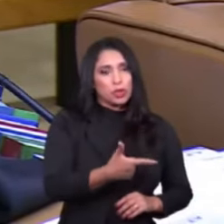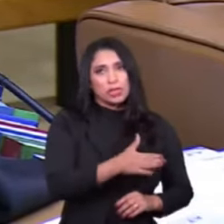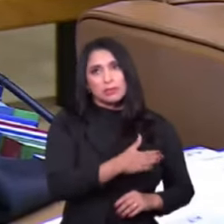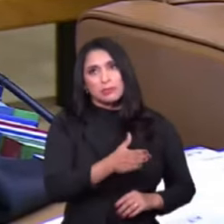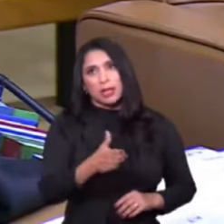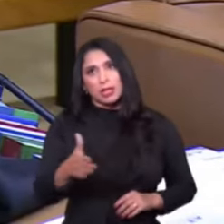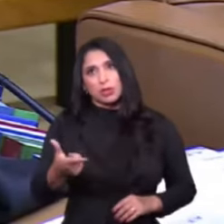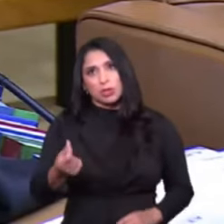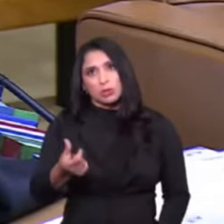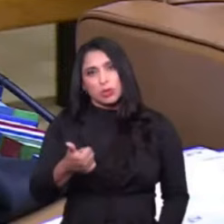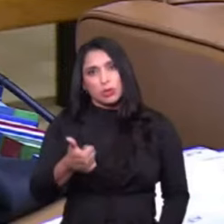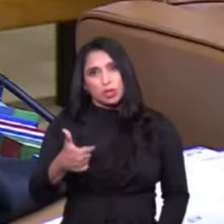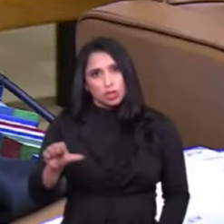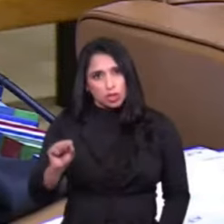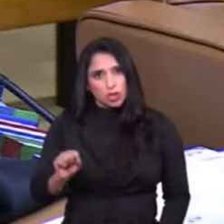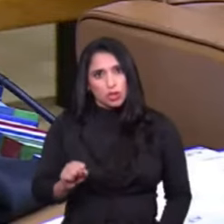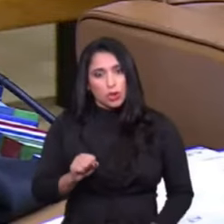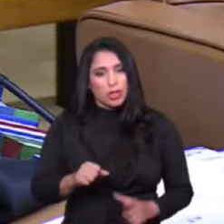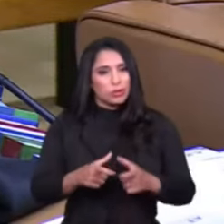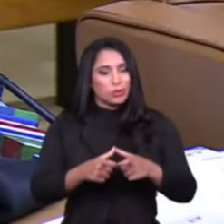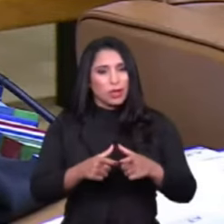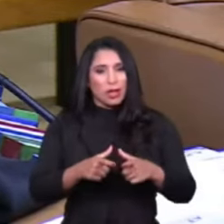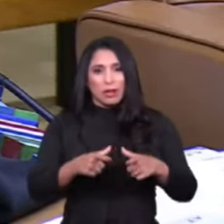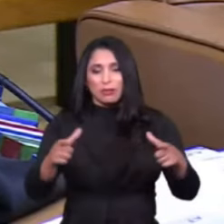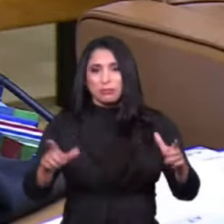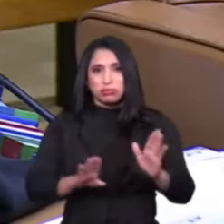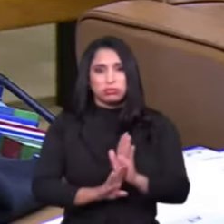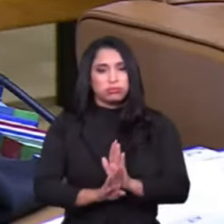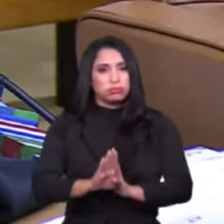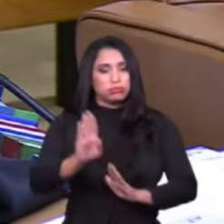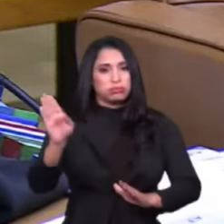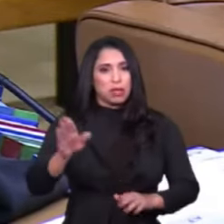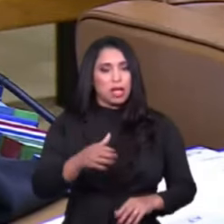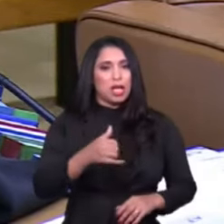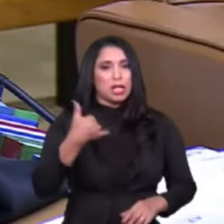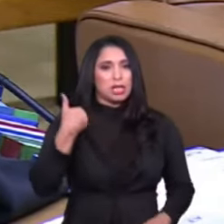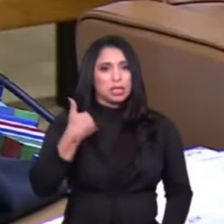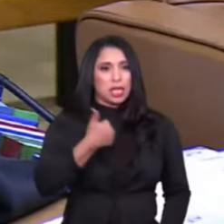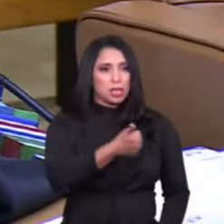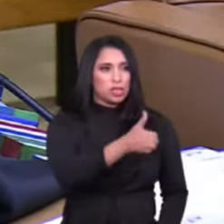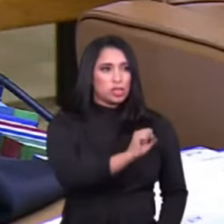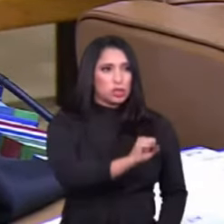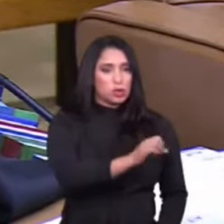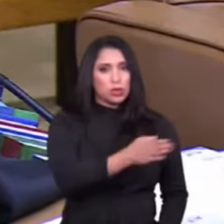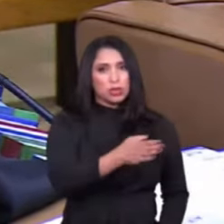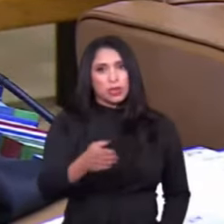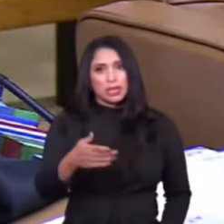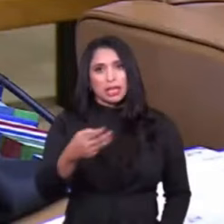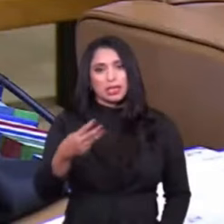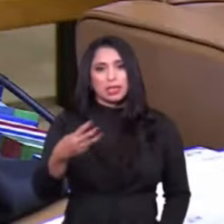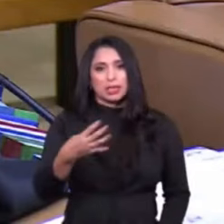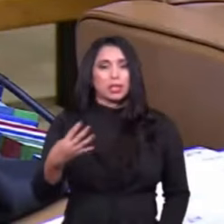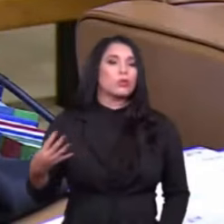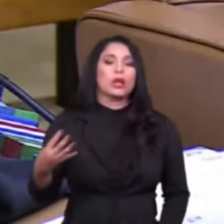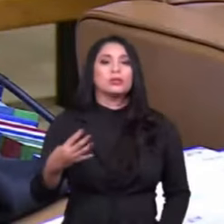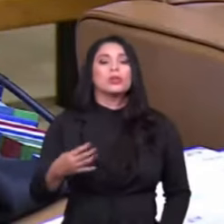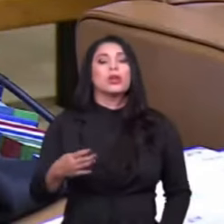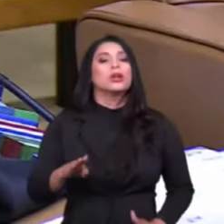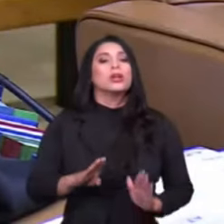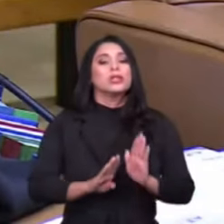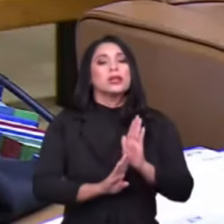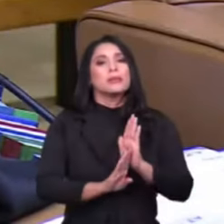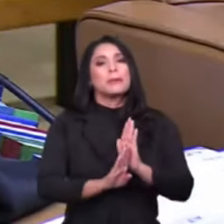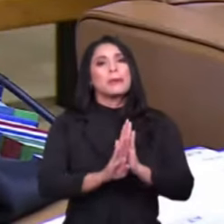2018, especialmente entre as pessoas de 18 a 34 anos. E as taxas permanecem mais